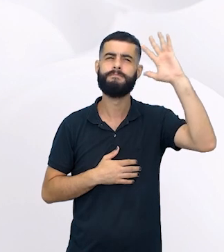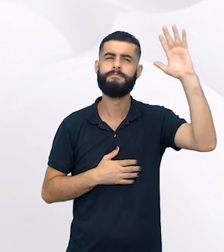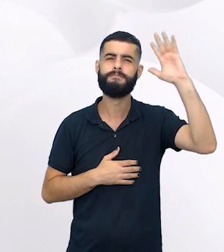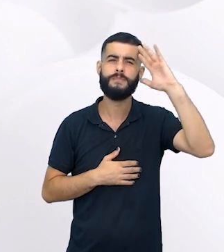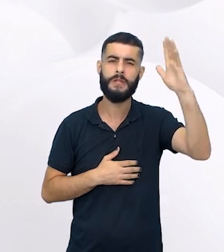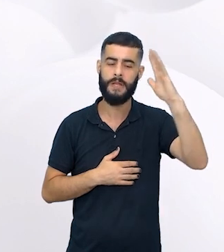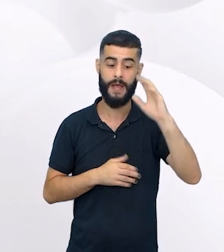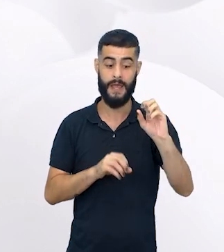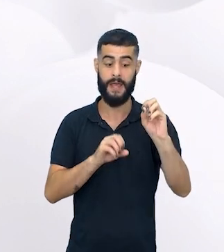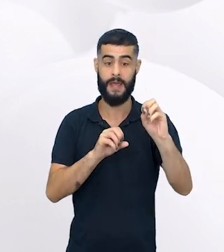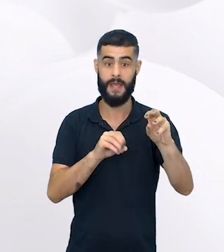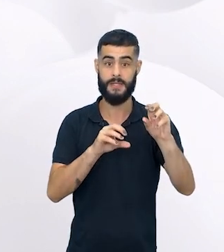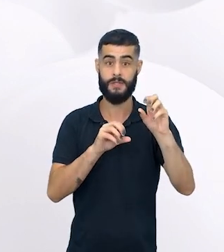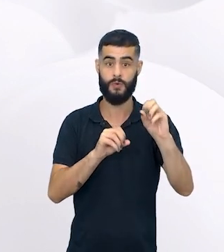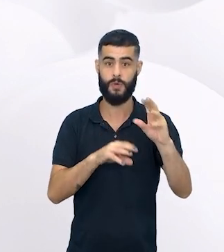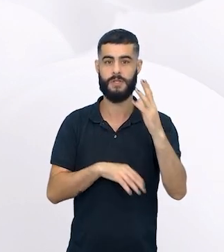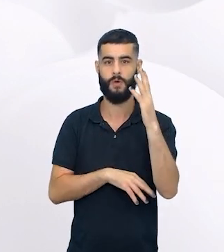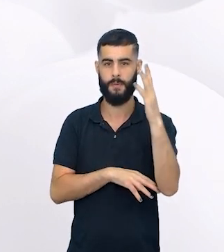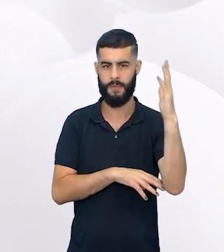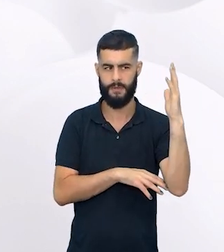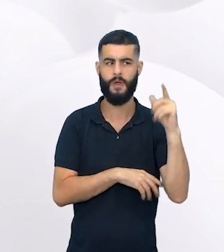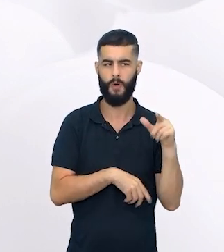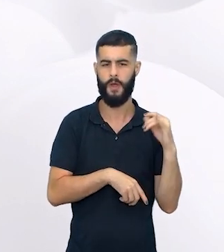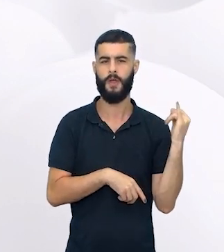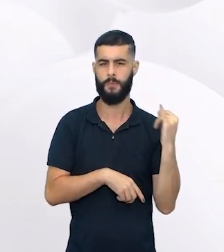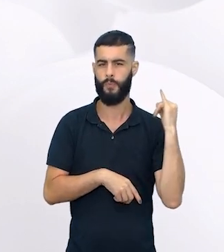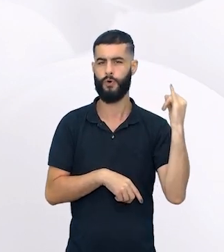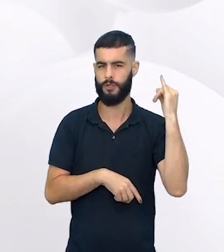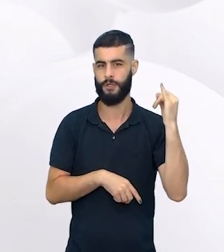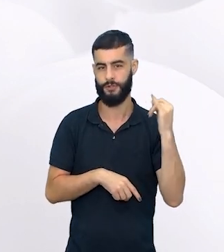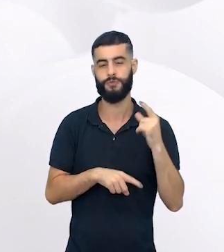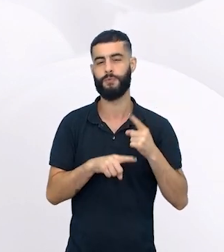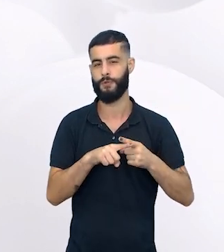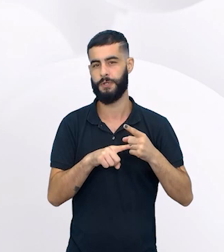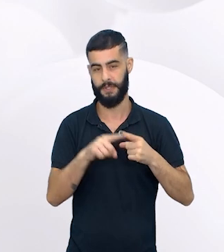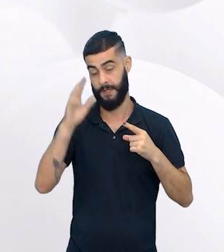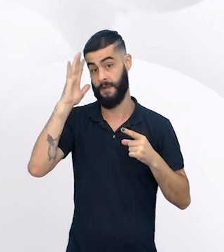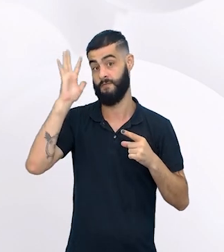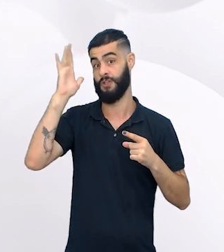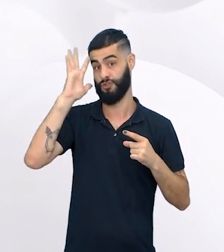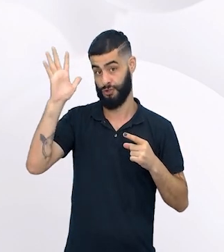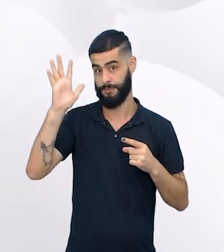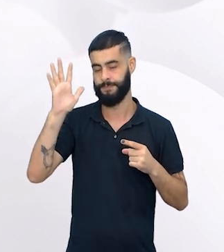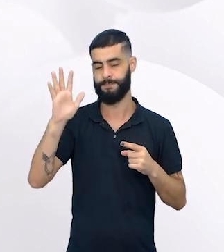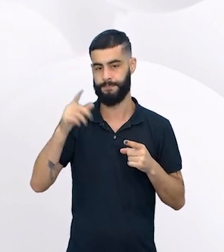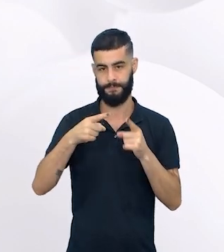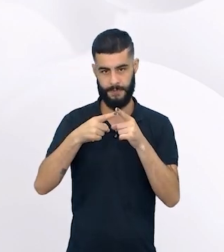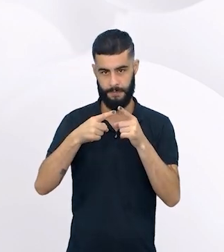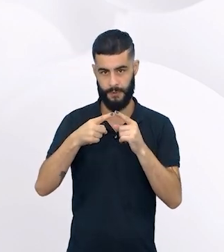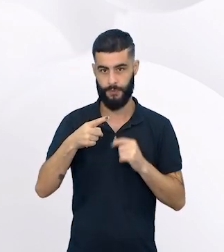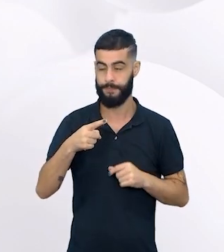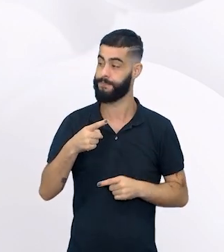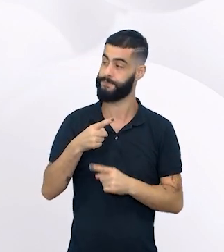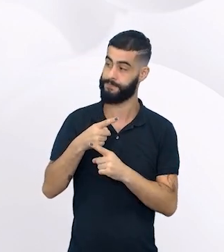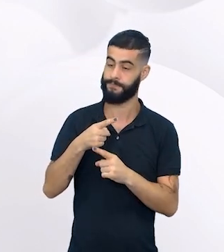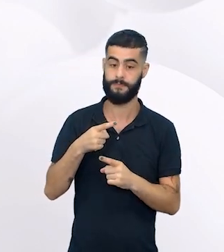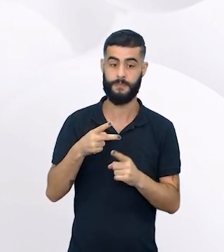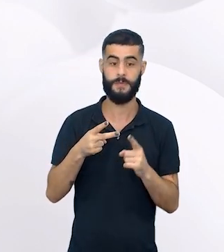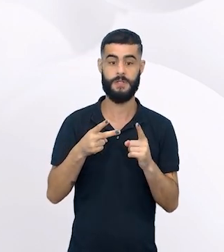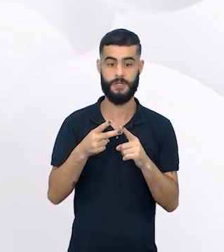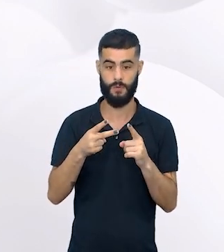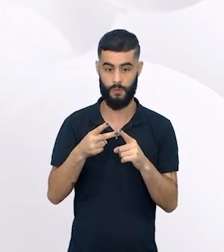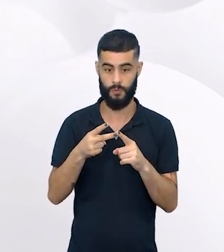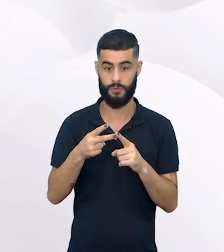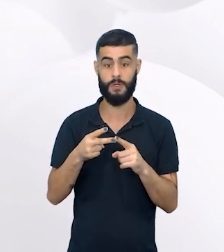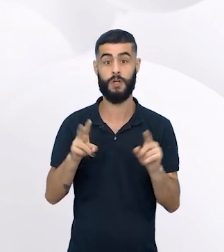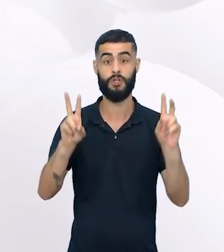educação ambiental. Então, esse é o nosso primeiro objetivo. O segundo objetivo, interagir com a questão ambiental por